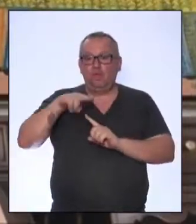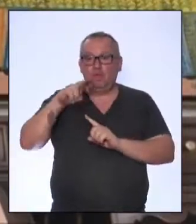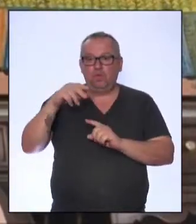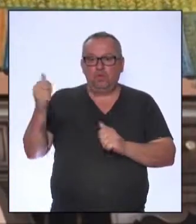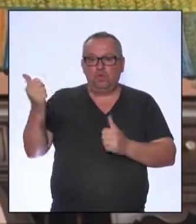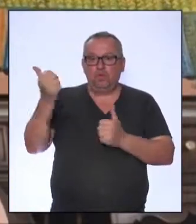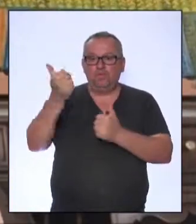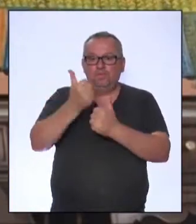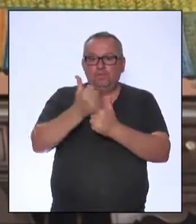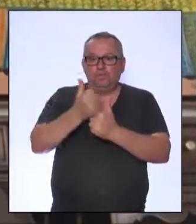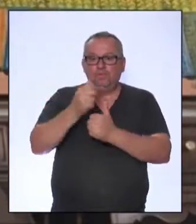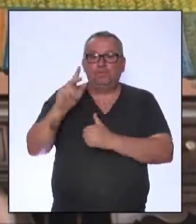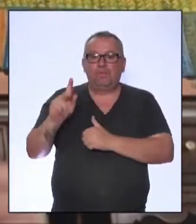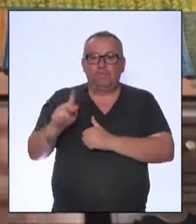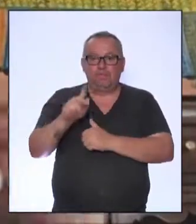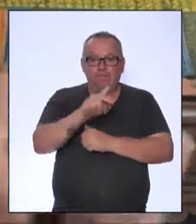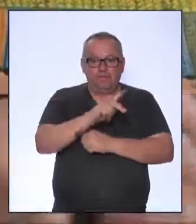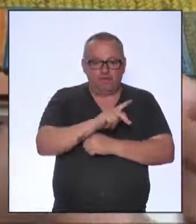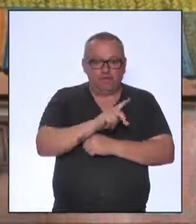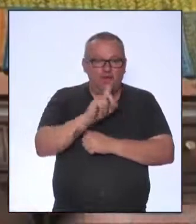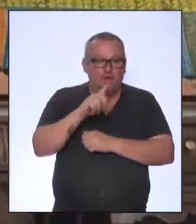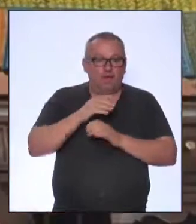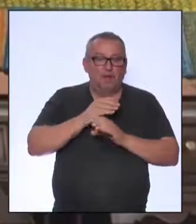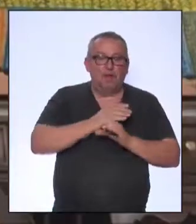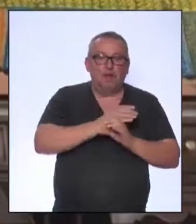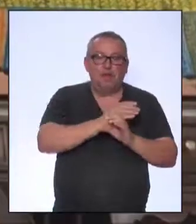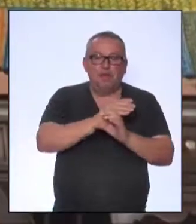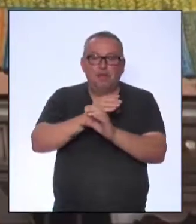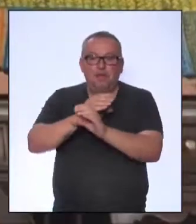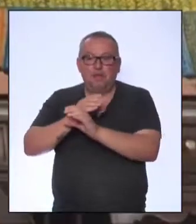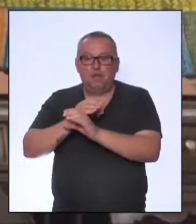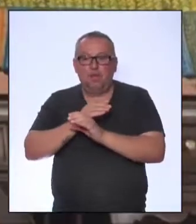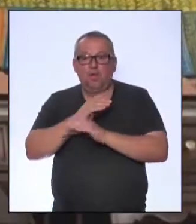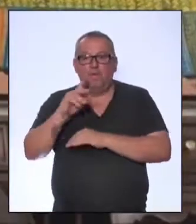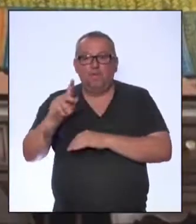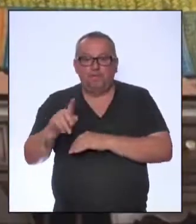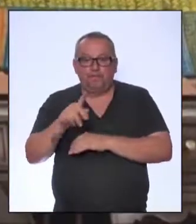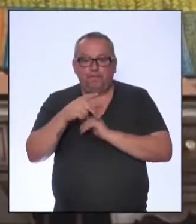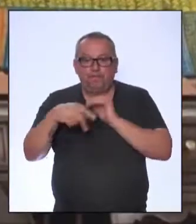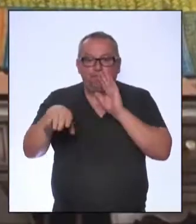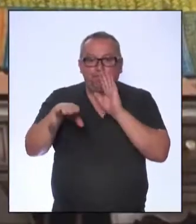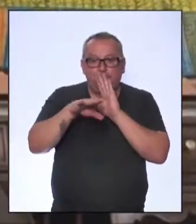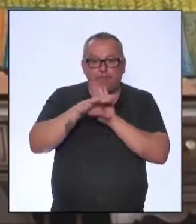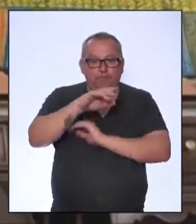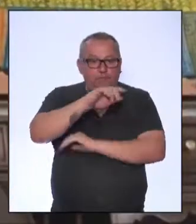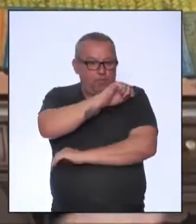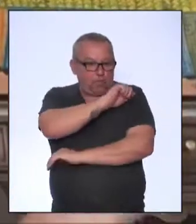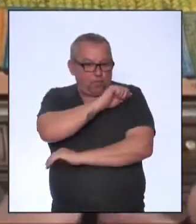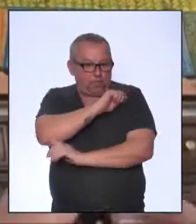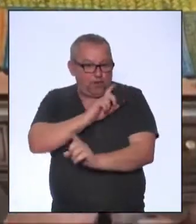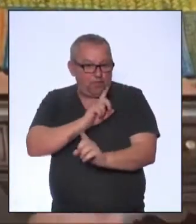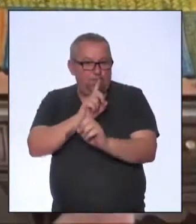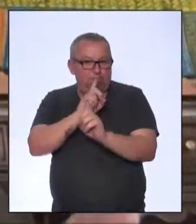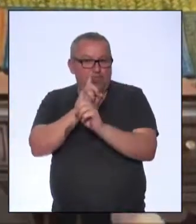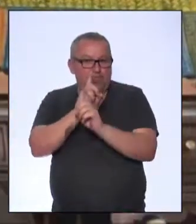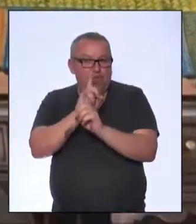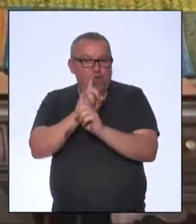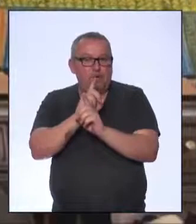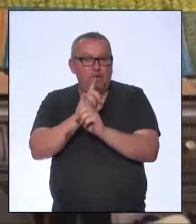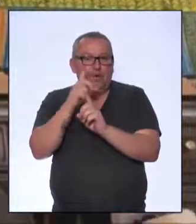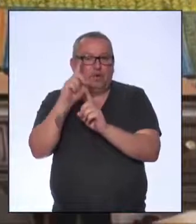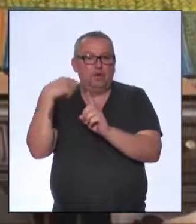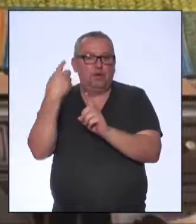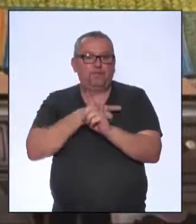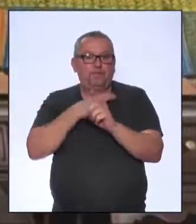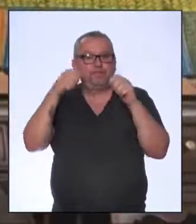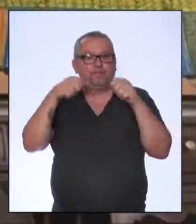professor. Ela é o canal para o professor chegar no aluno. E aí, o que a gente tem que trabalhar